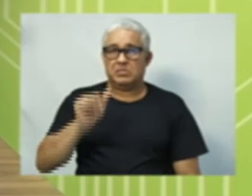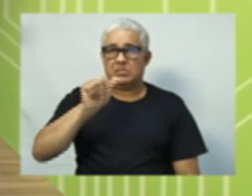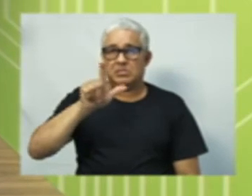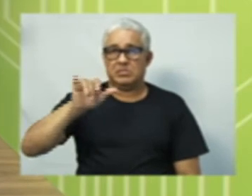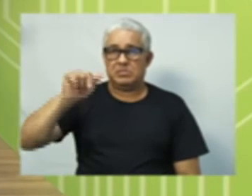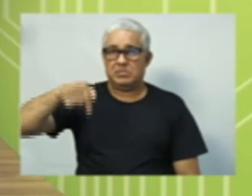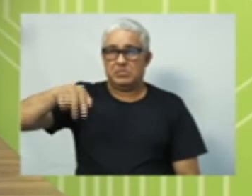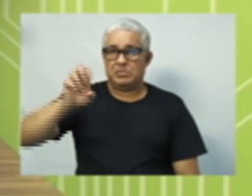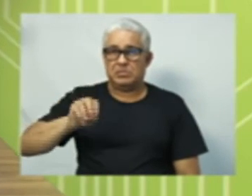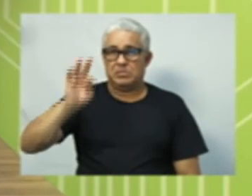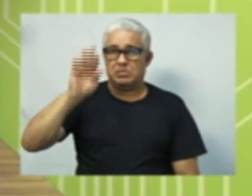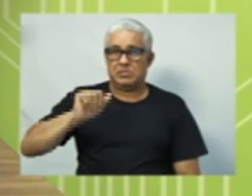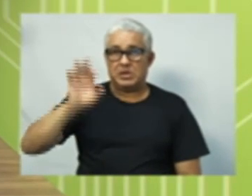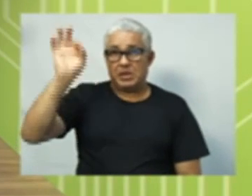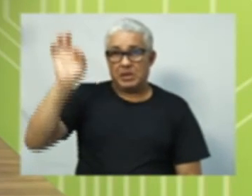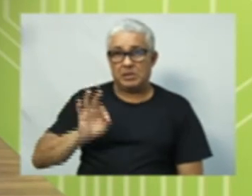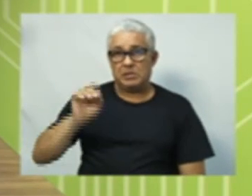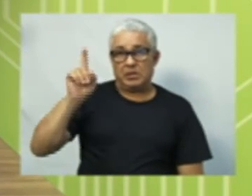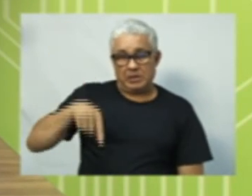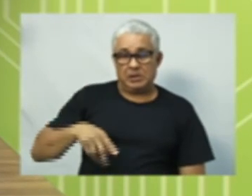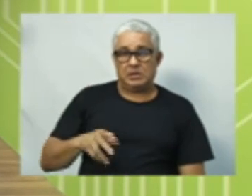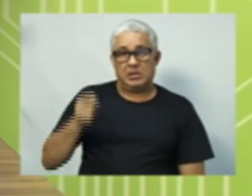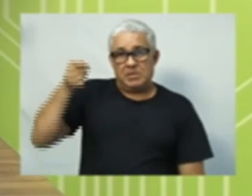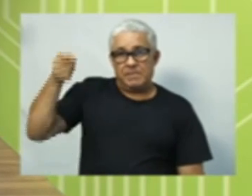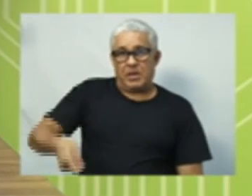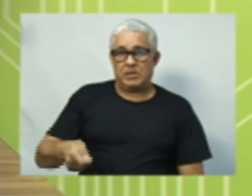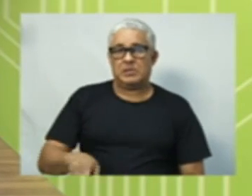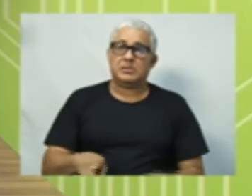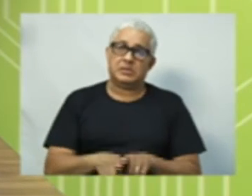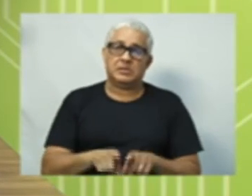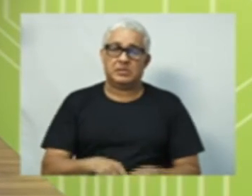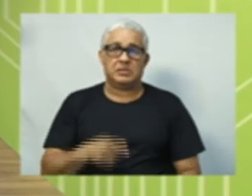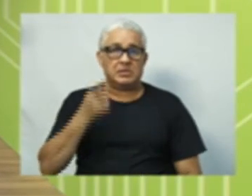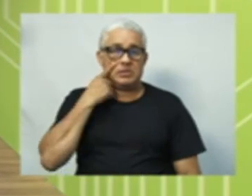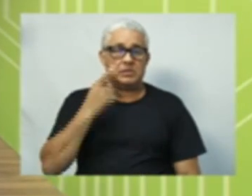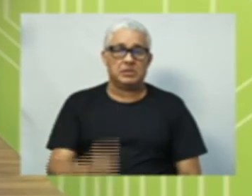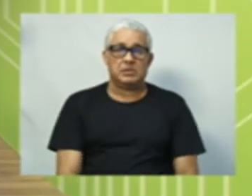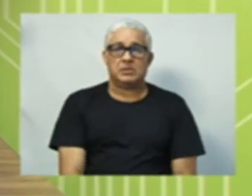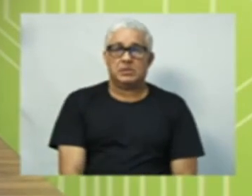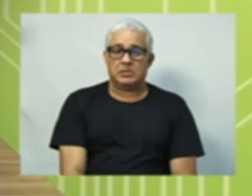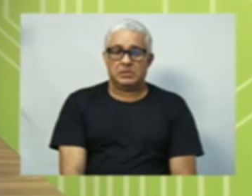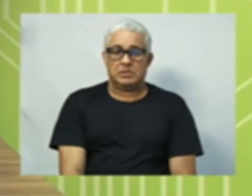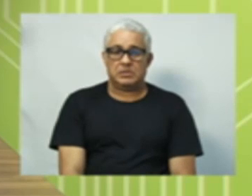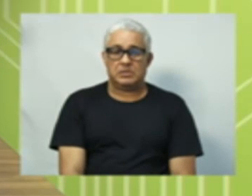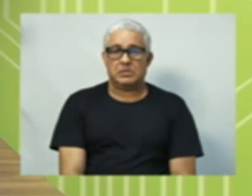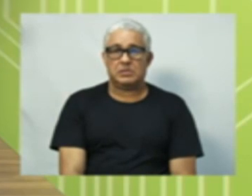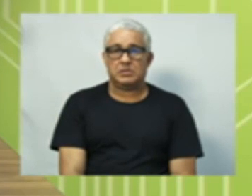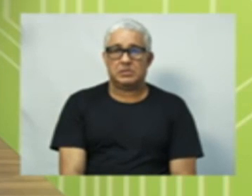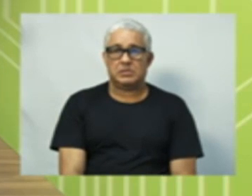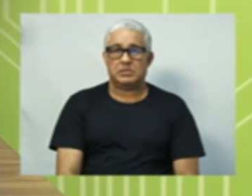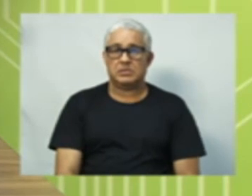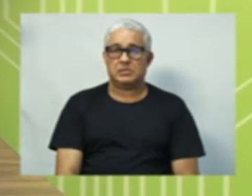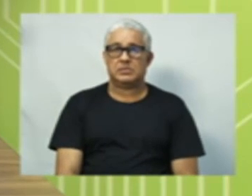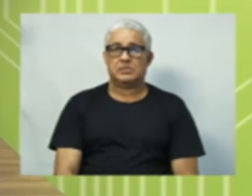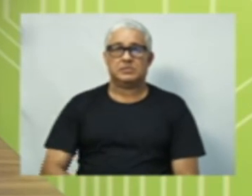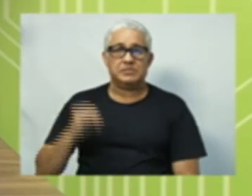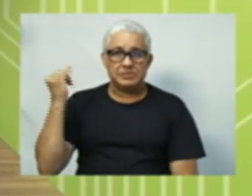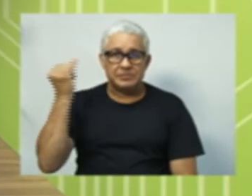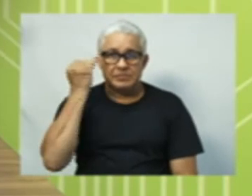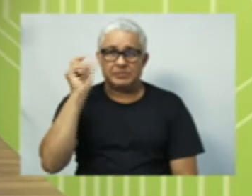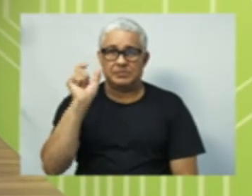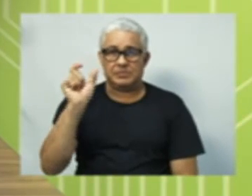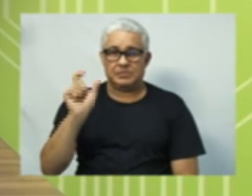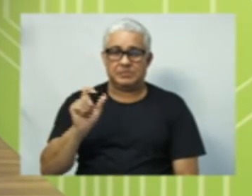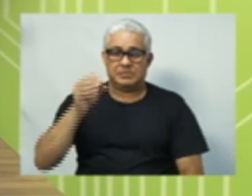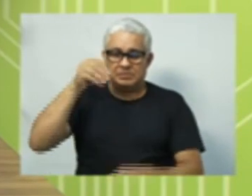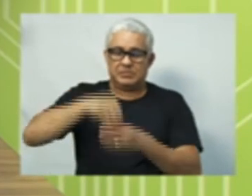que é a porcentagem a ser cobrada, né? E também vimos coisas fundamentais, palavrinhas fundamentais